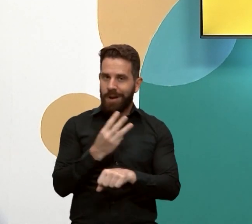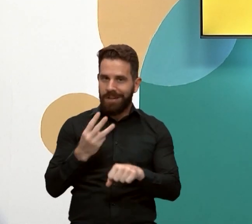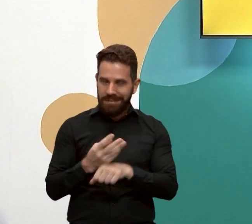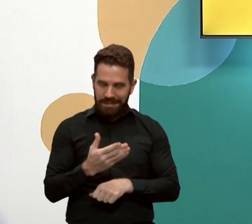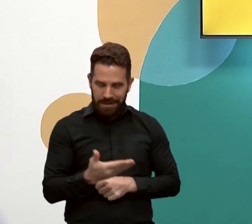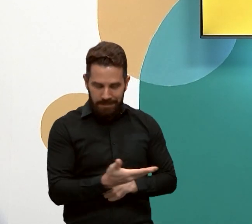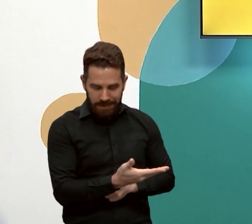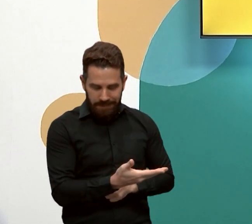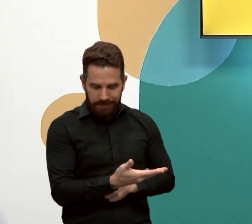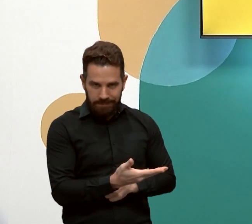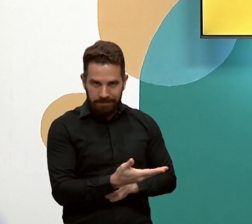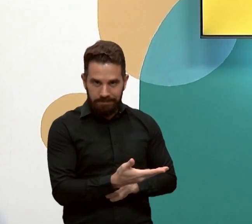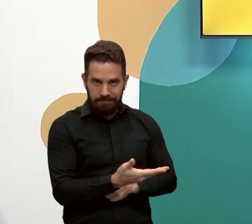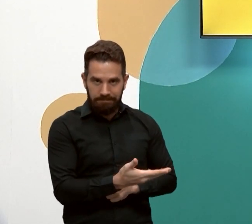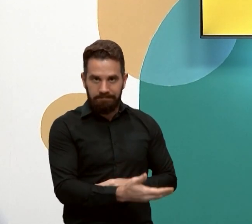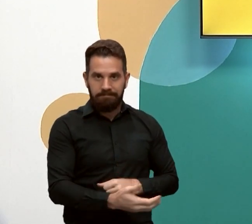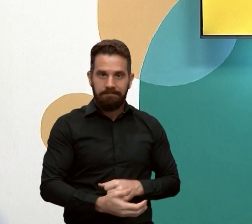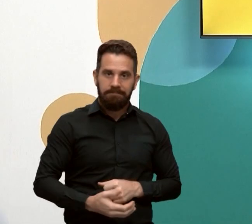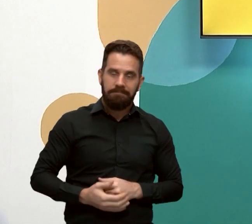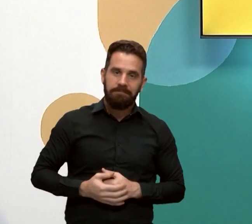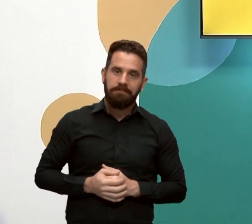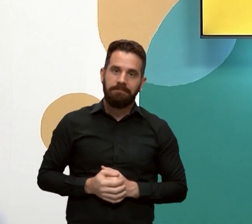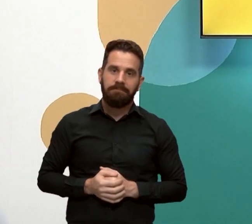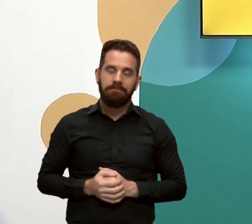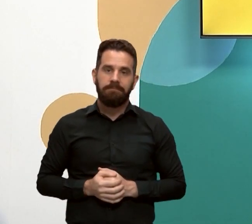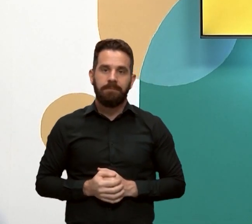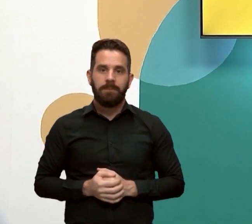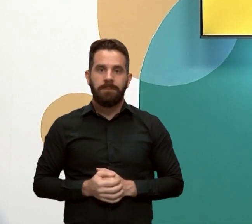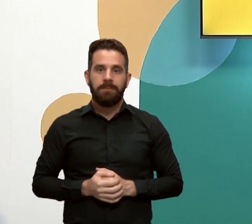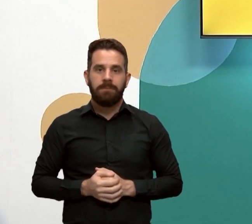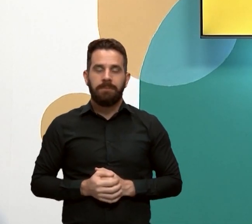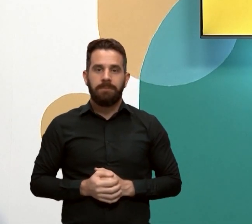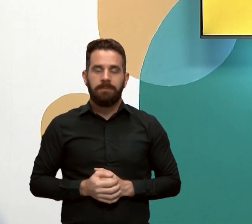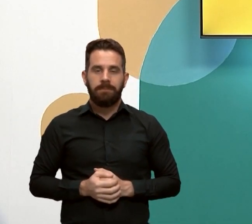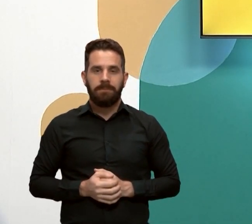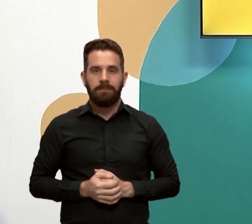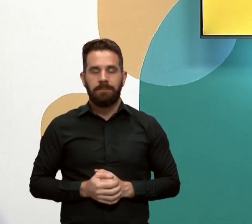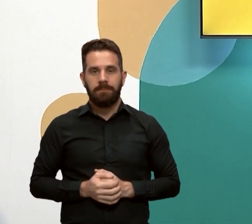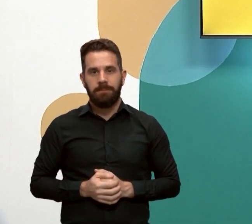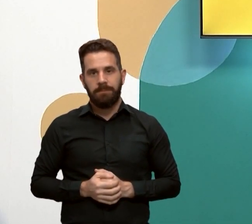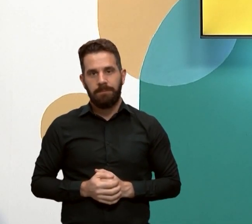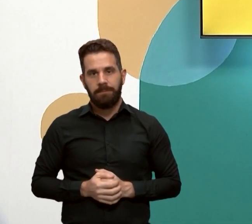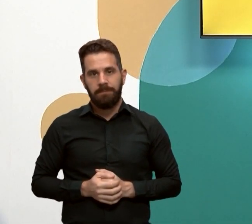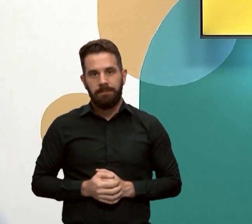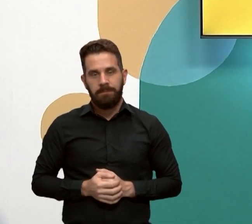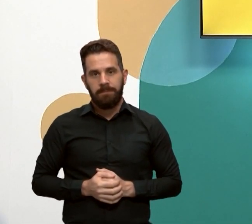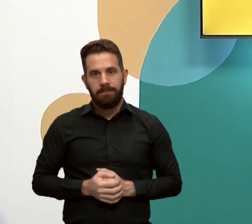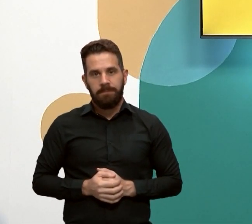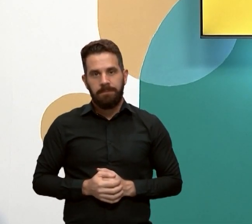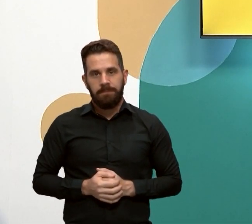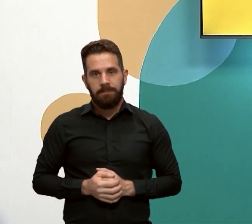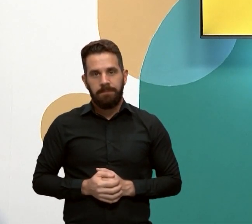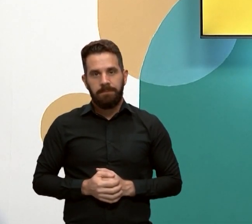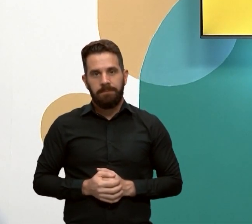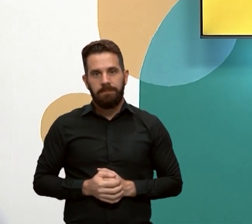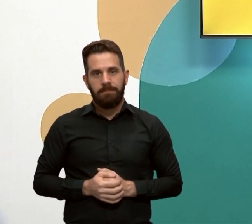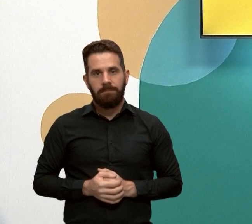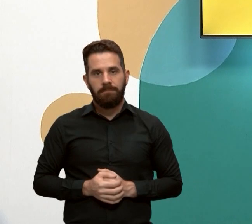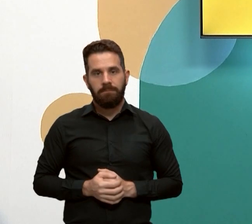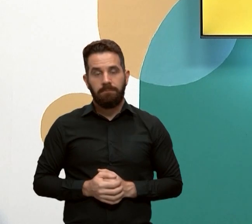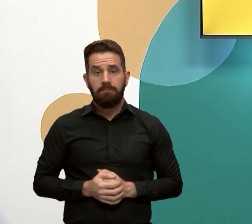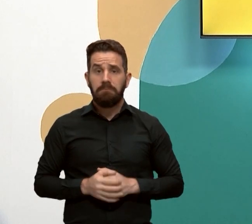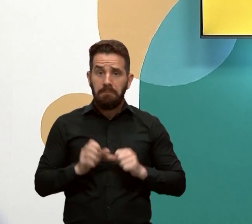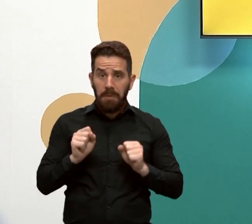Nosso número é o 62 99181 1406. 62 99181 1406. Você pode